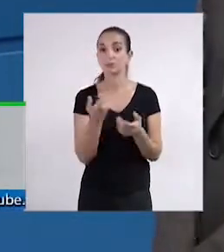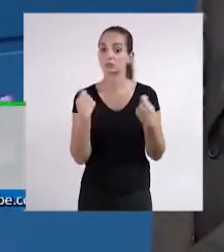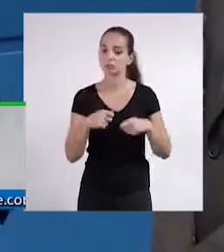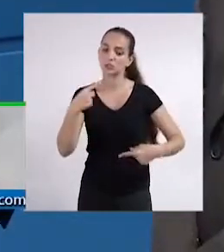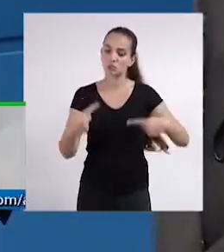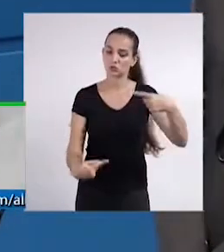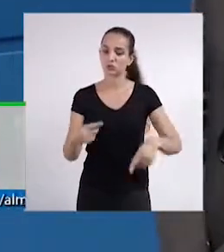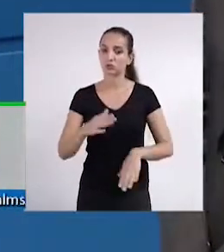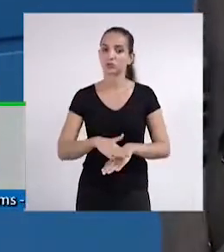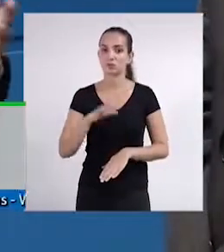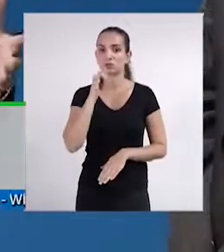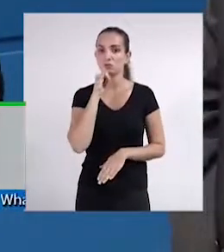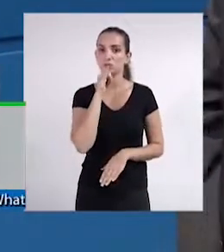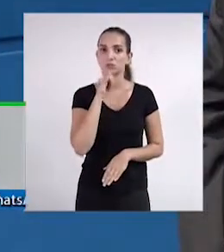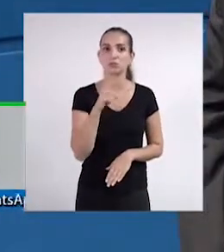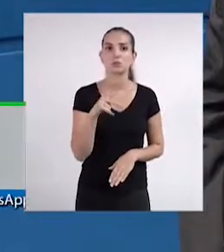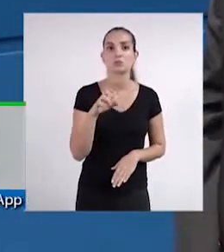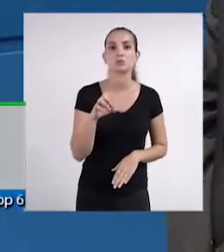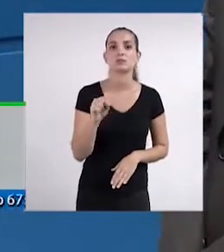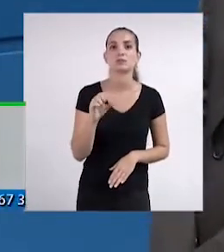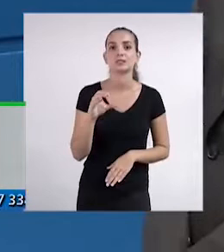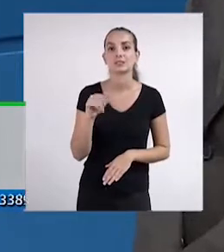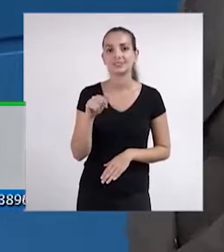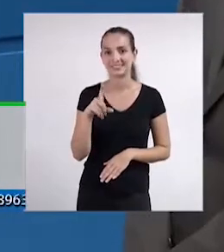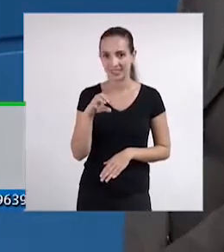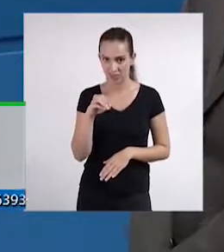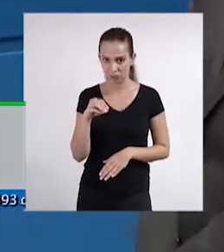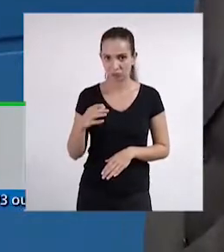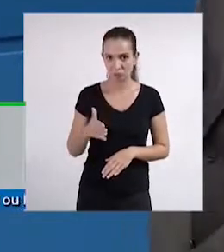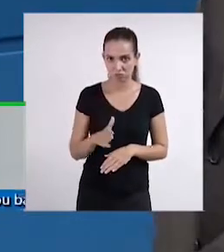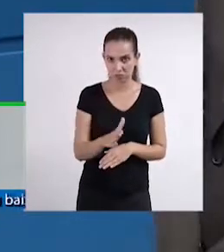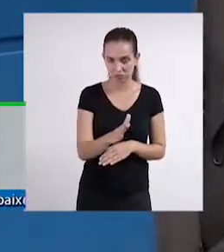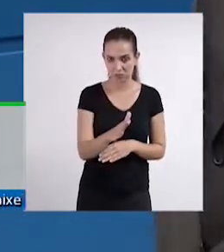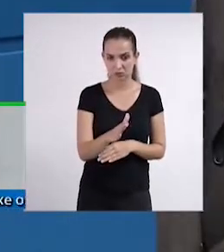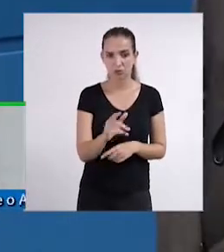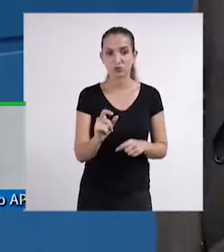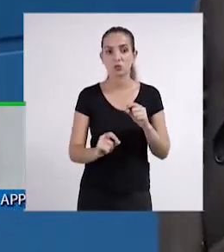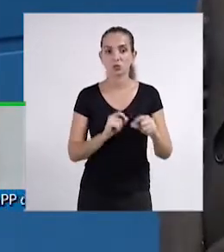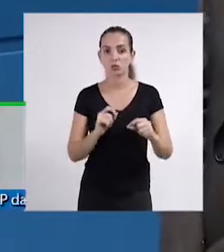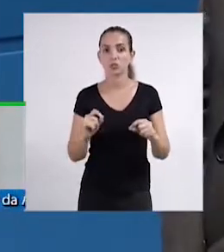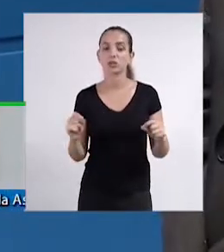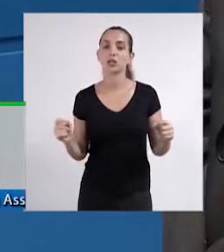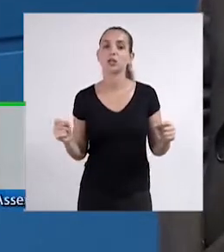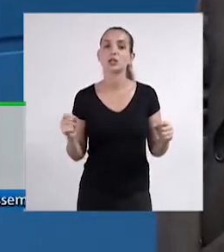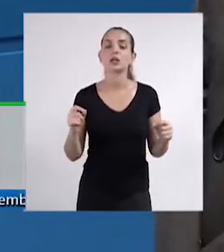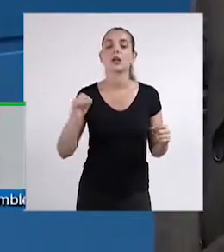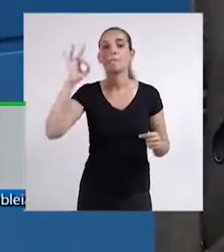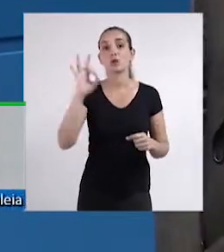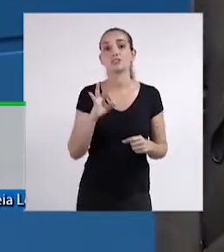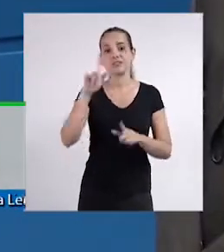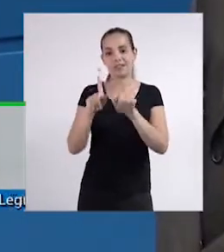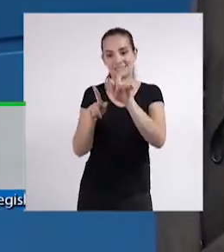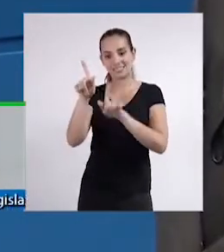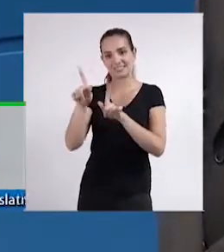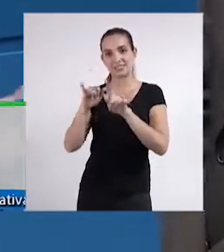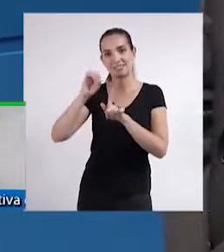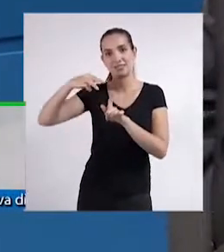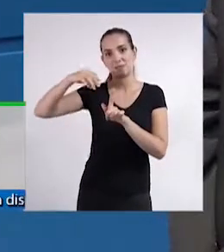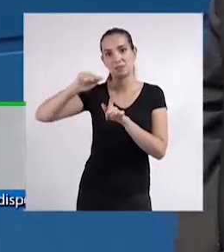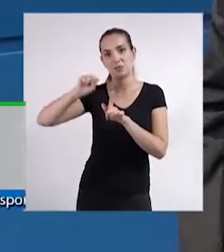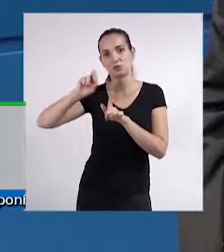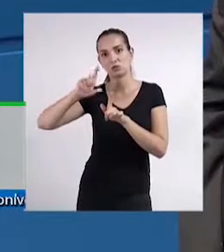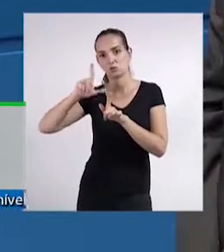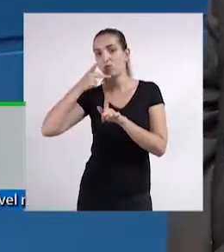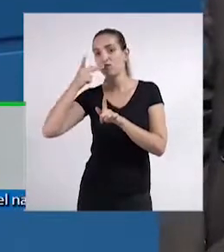exemplo, o pescado, segundo o levantamento do IMASU, diminuiu, né, de